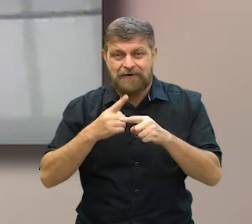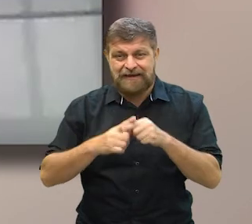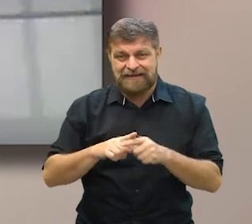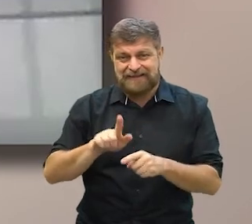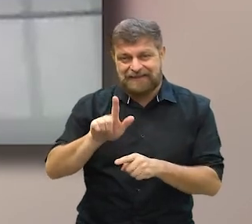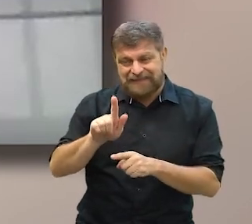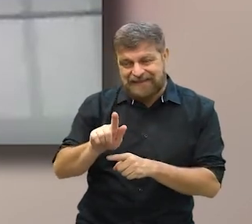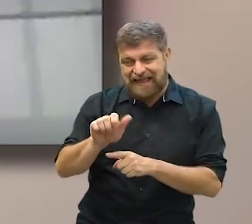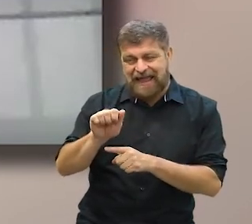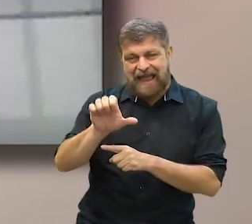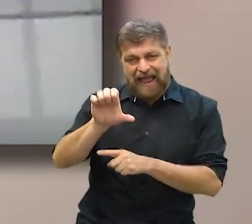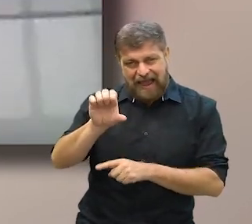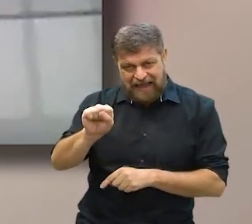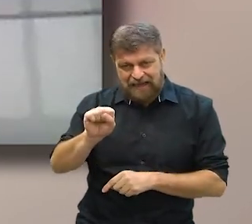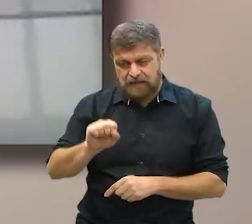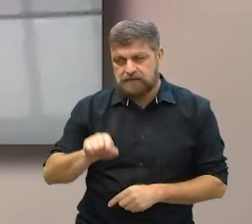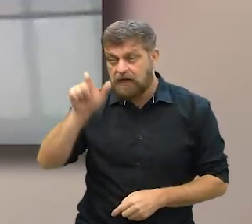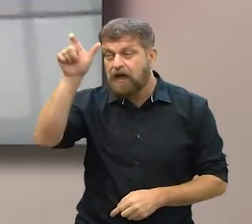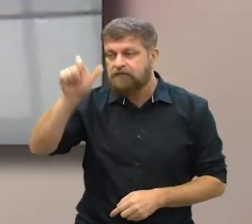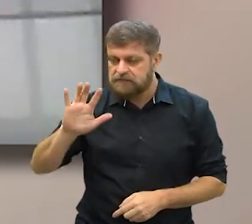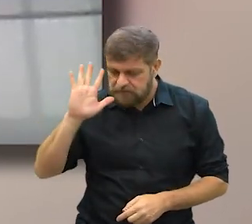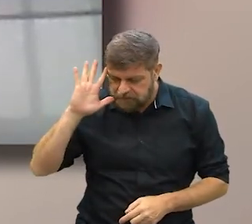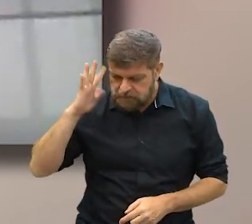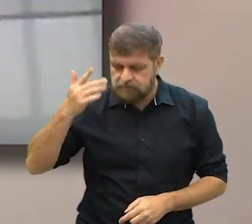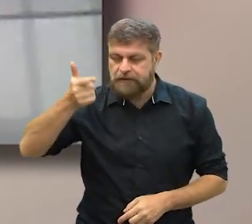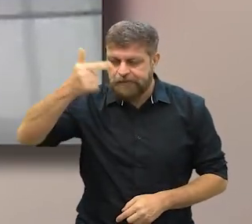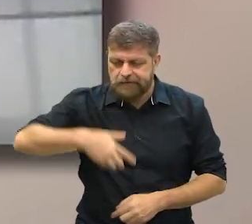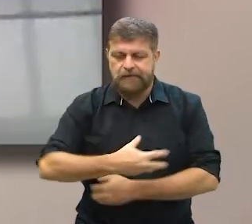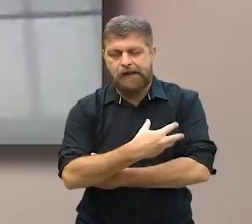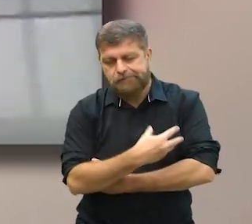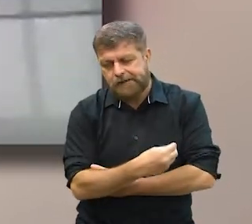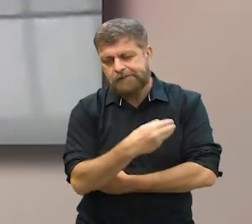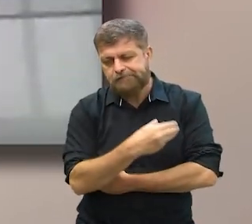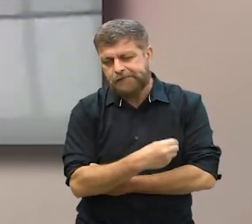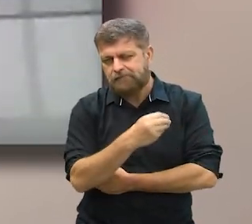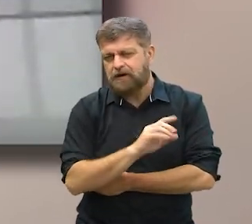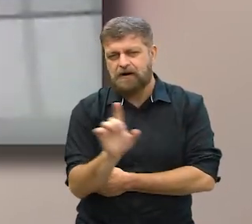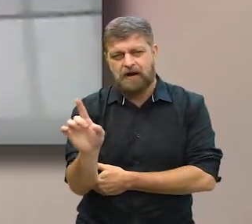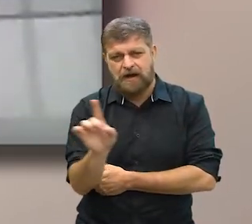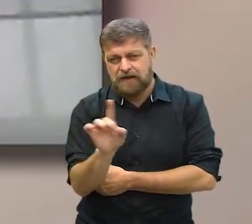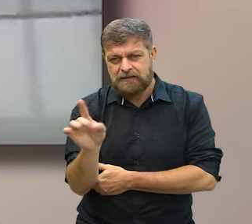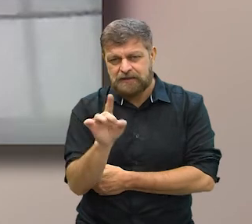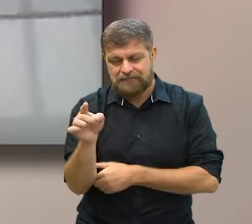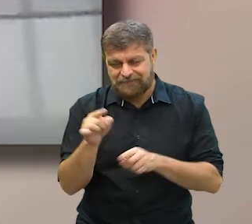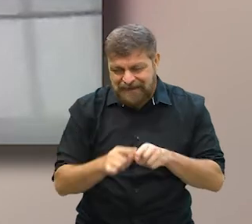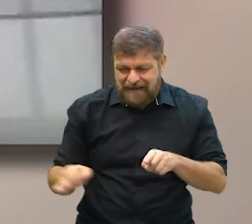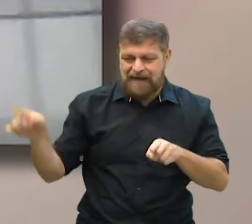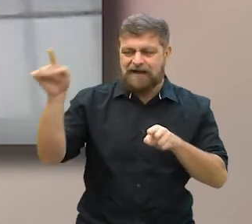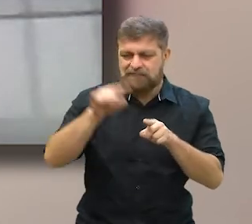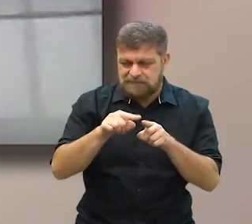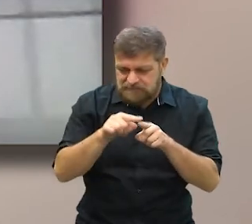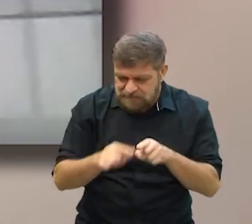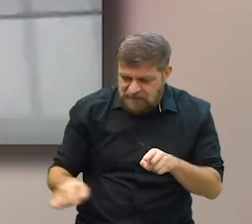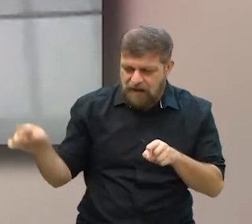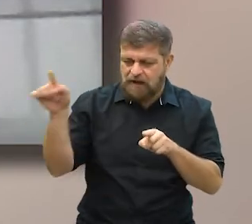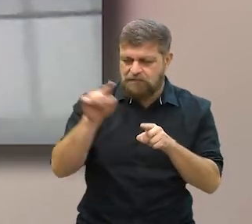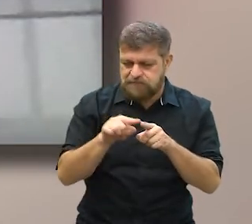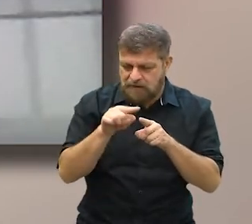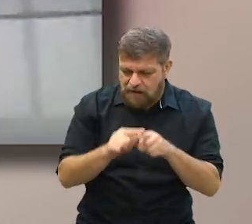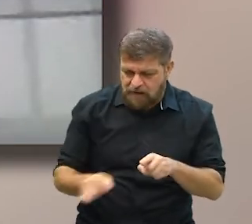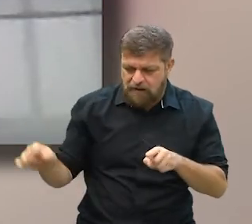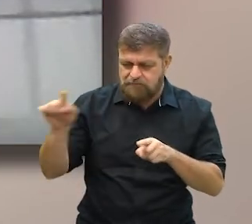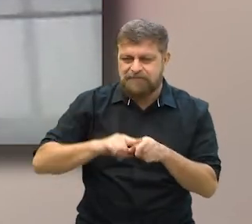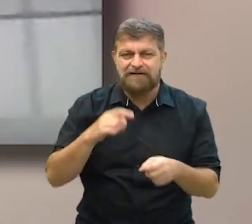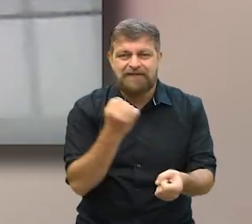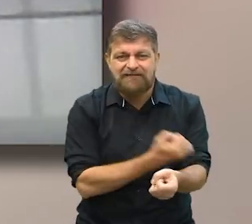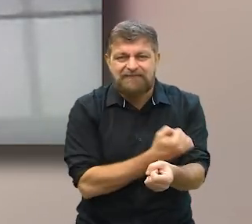de novo, né, o despertar noturno, não é? E aí você vai resolver de novo com a amamentação, então